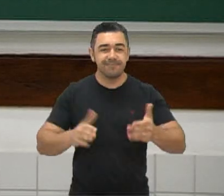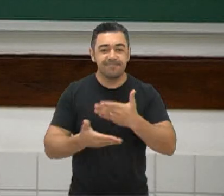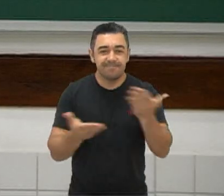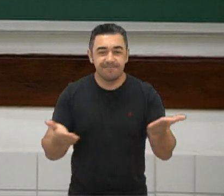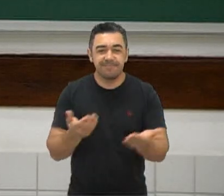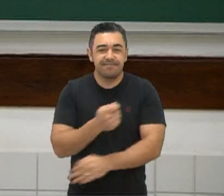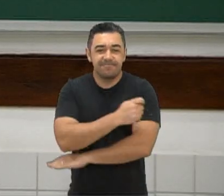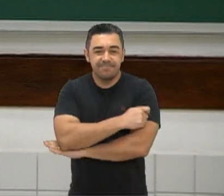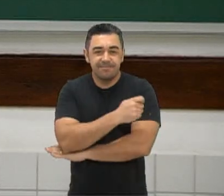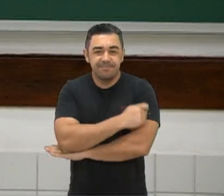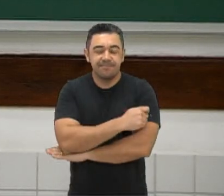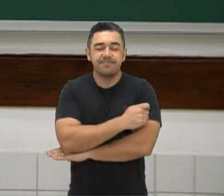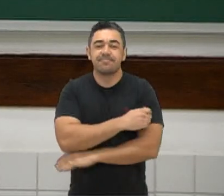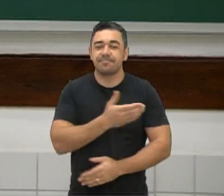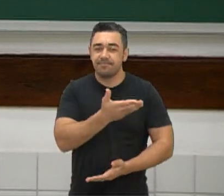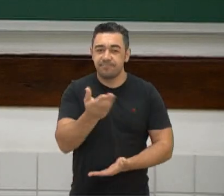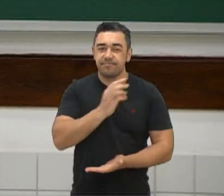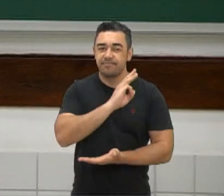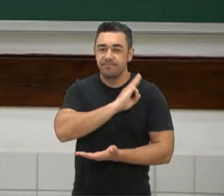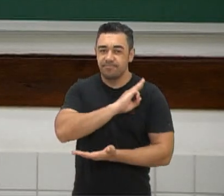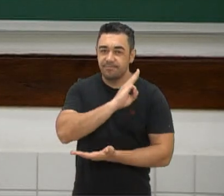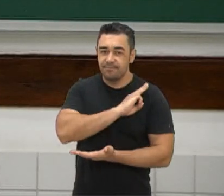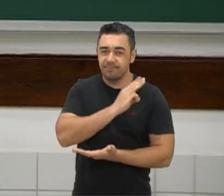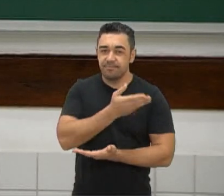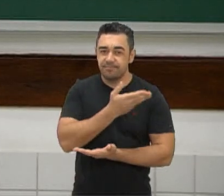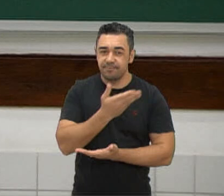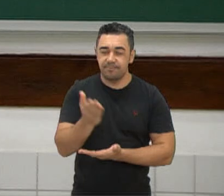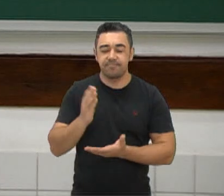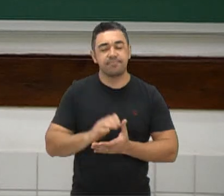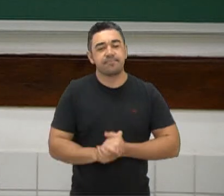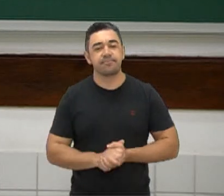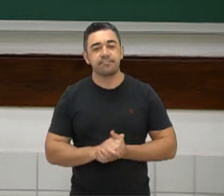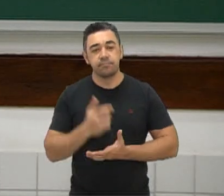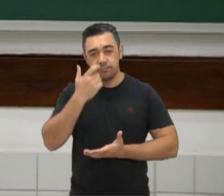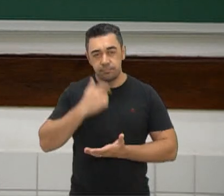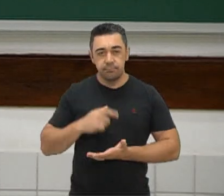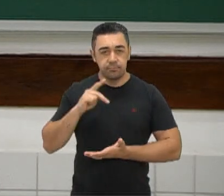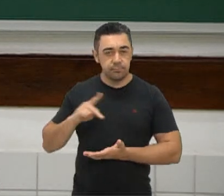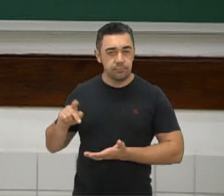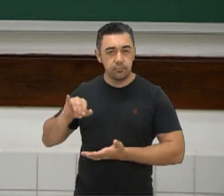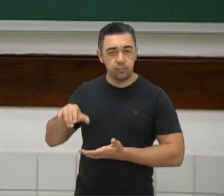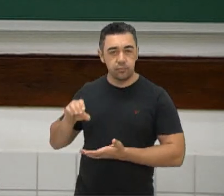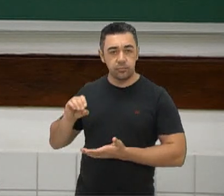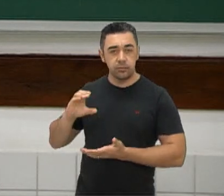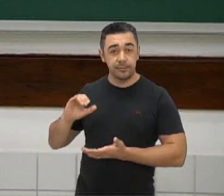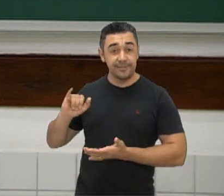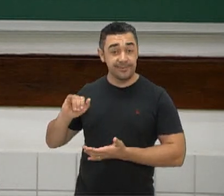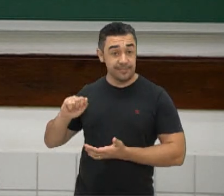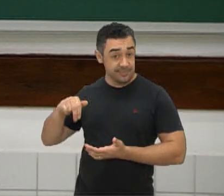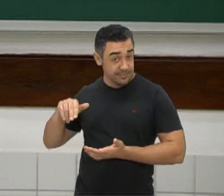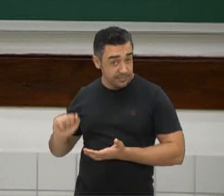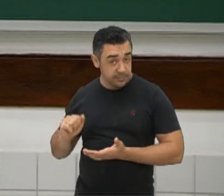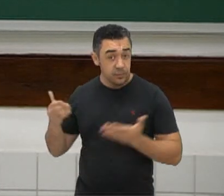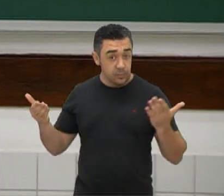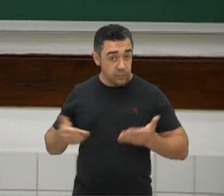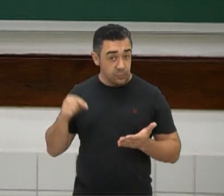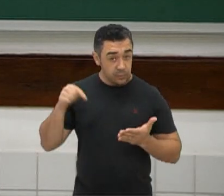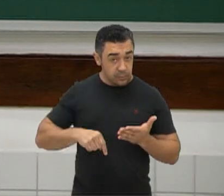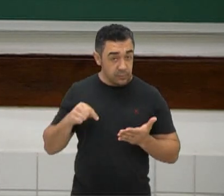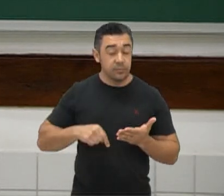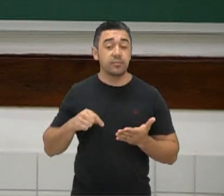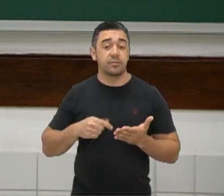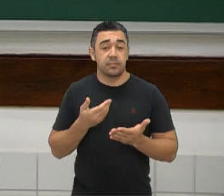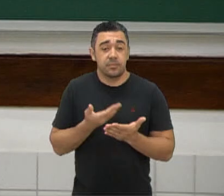Hola estudiantes de la tercera serie de la enseñanza media. Yo soy la profe Josiana y estaremos aquí en esta clase de